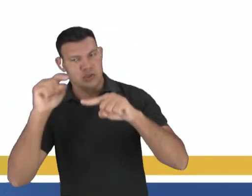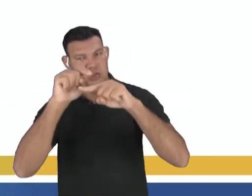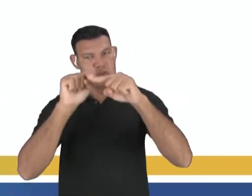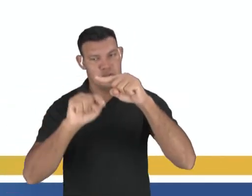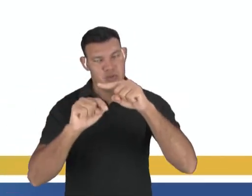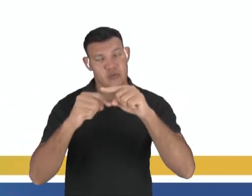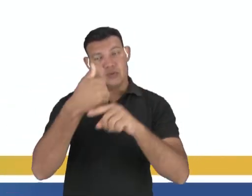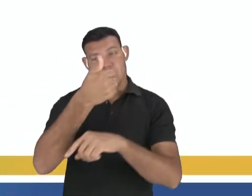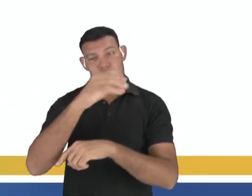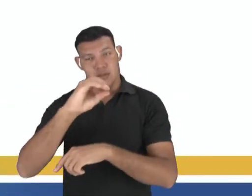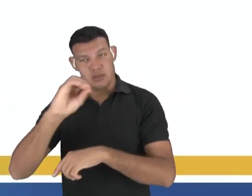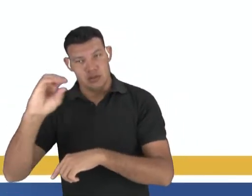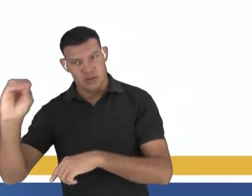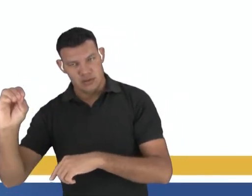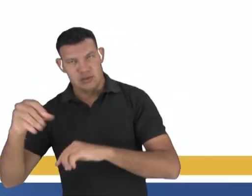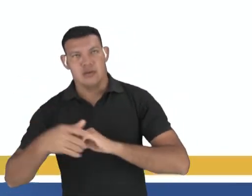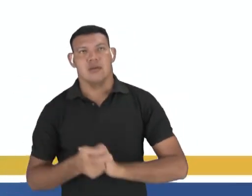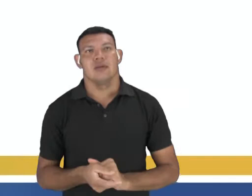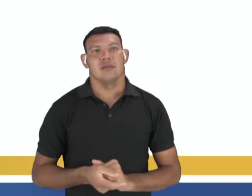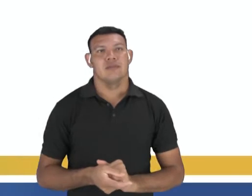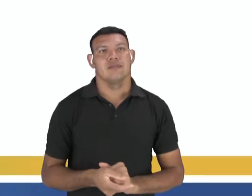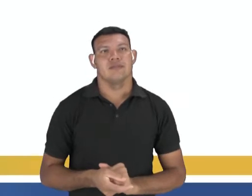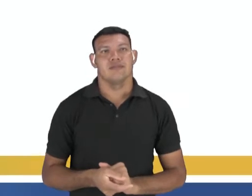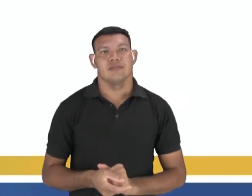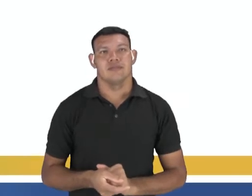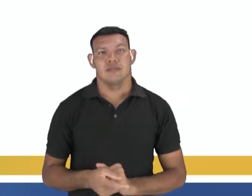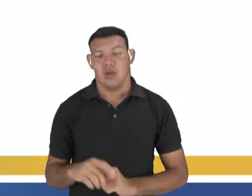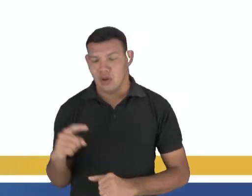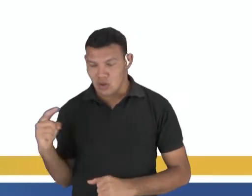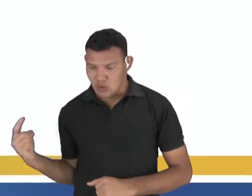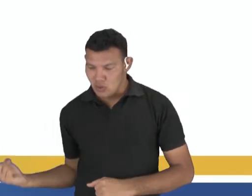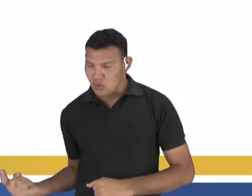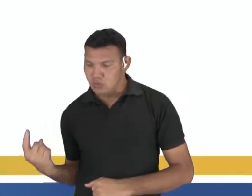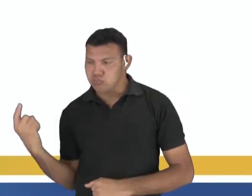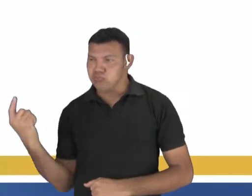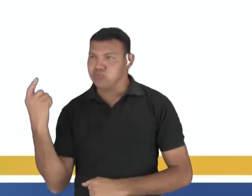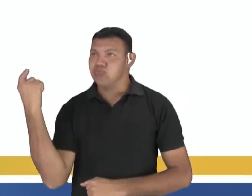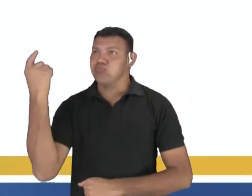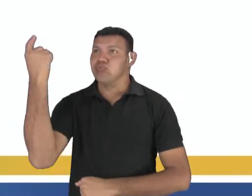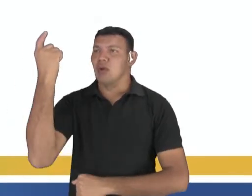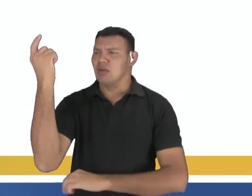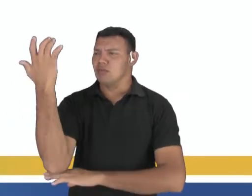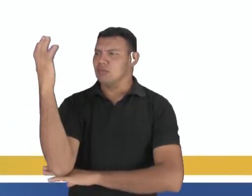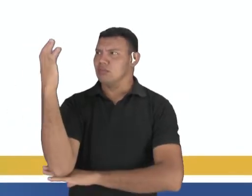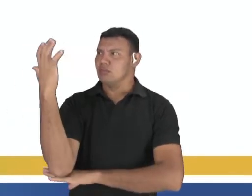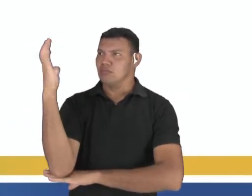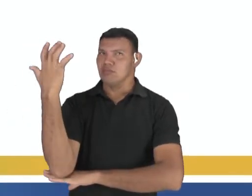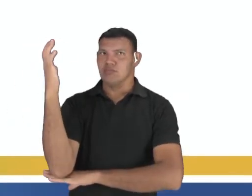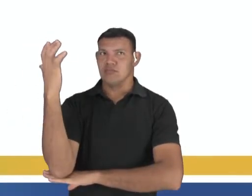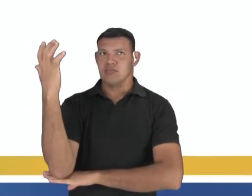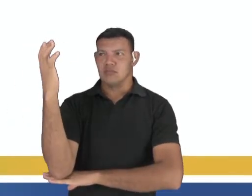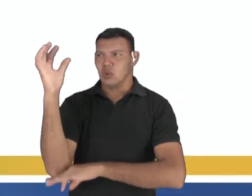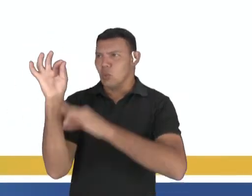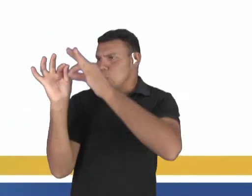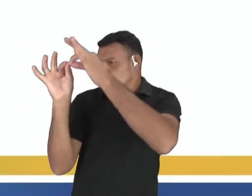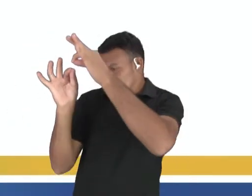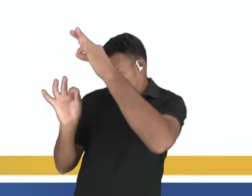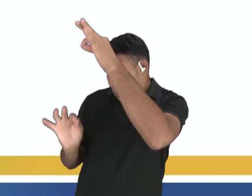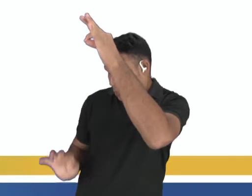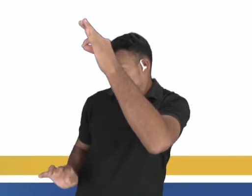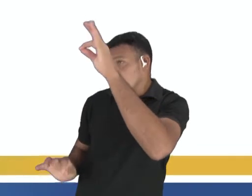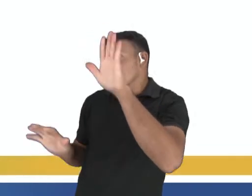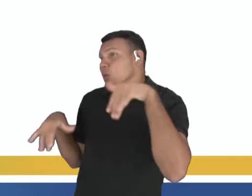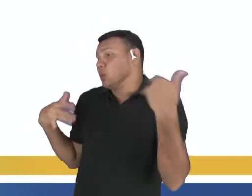Letra B, a medida da altura de uma árvore. Bom, aqui você deve imaginar que a unidade mais interessante a ser